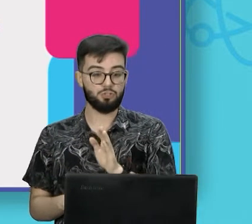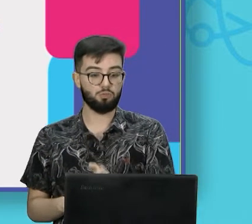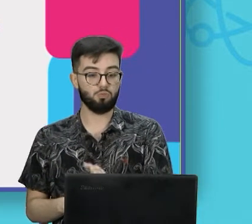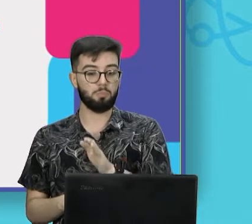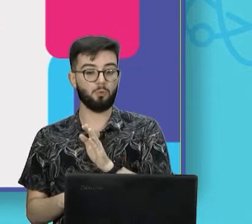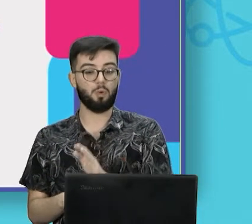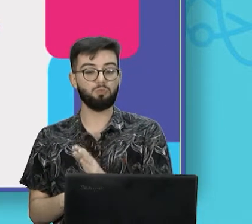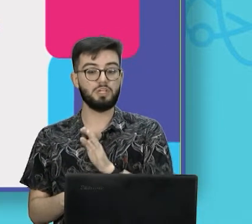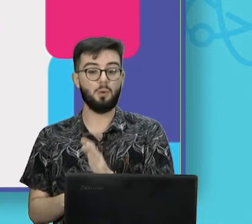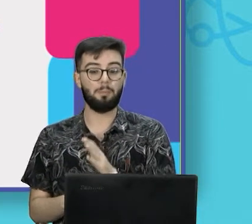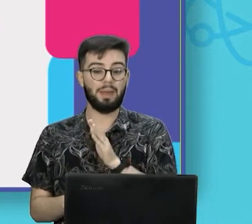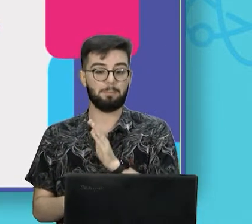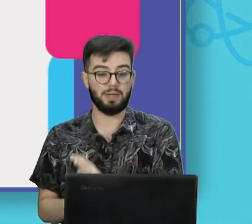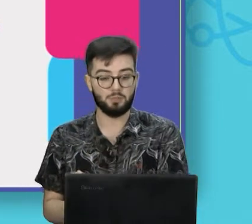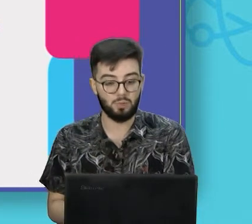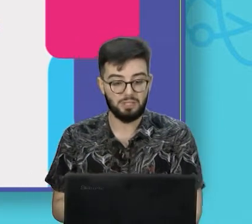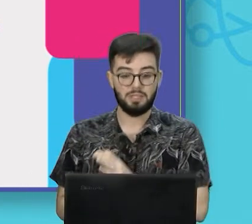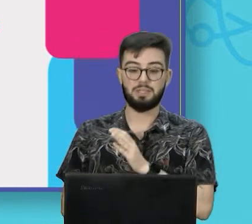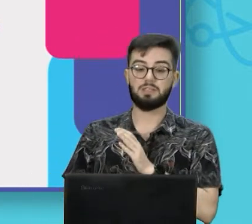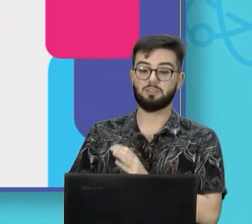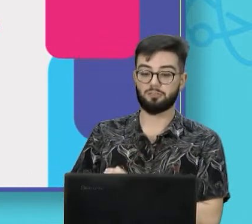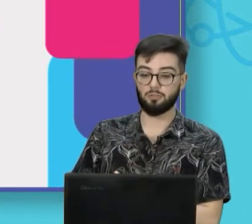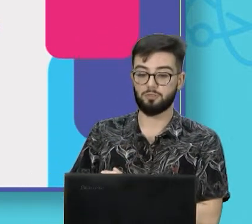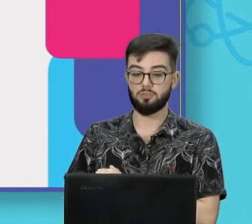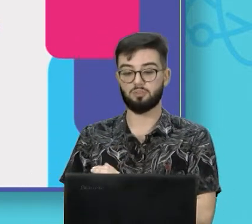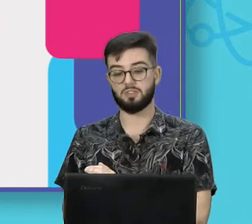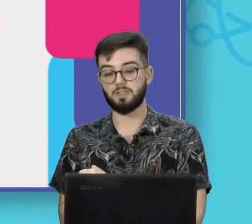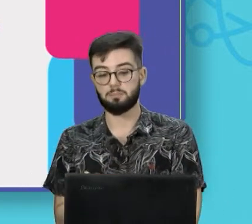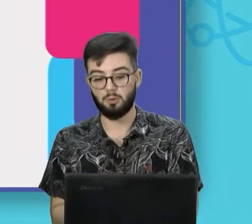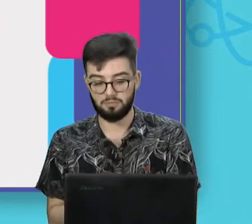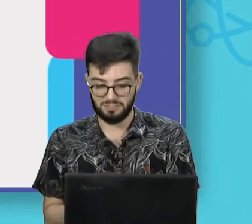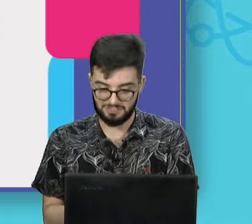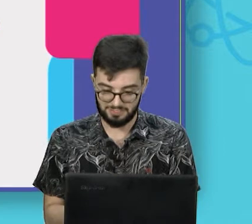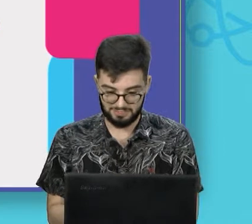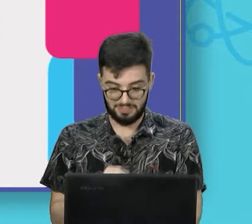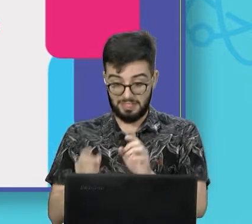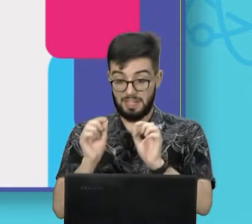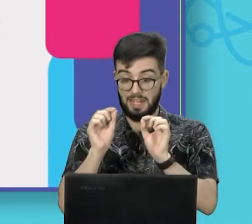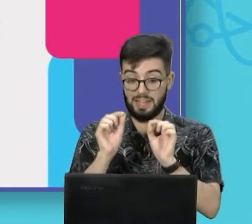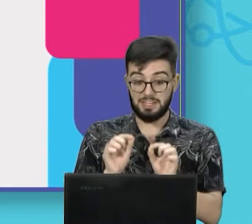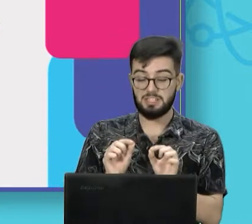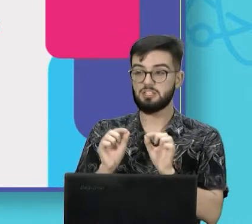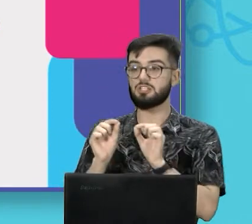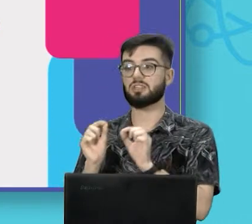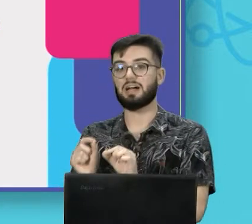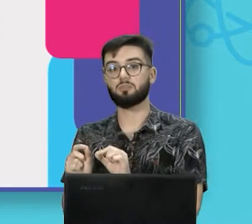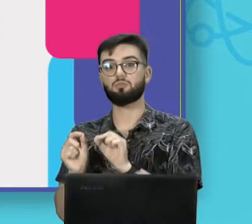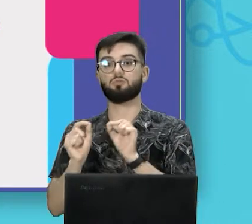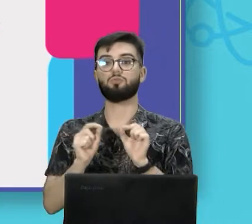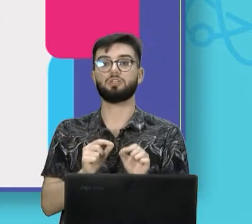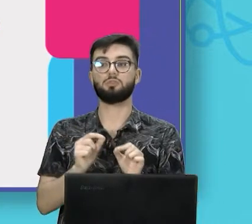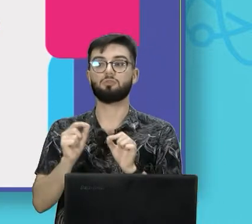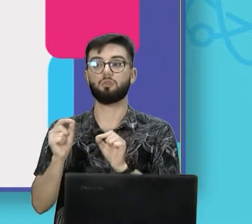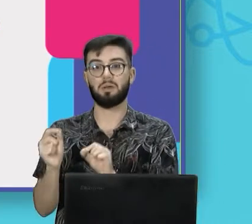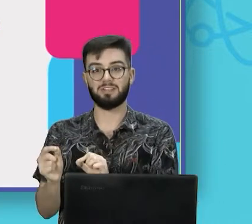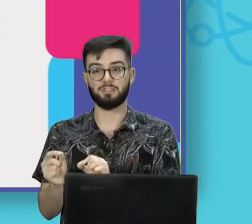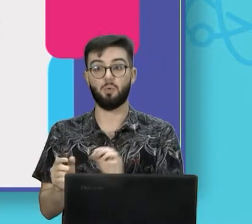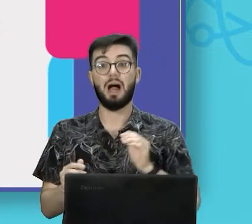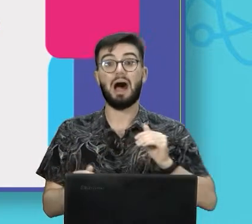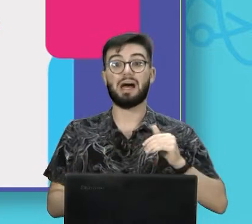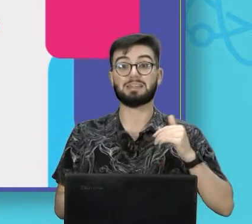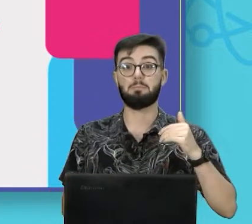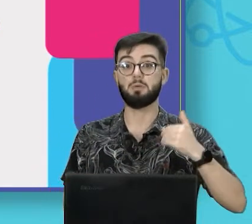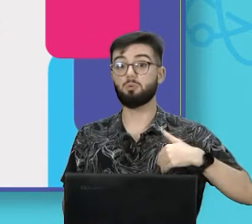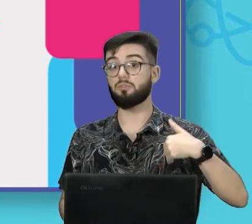e constitui-se por uma união Perpétua indissolúvel do suas antigas províncias em está a Unidos